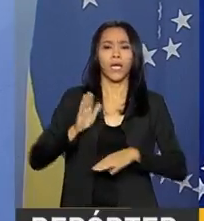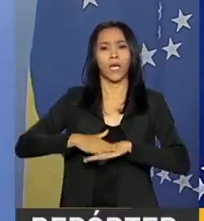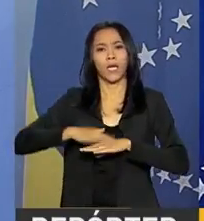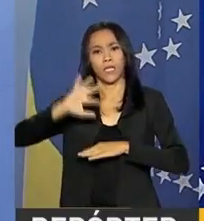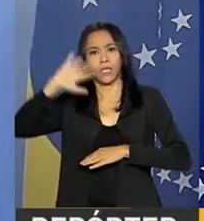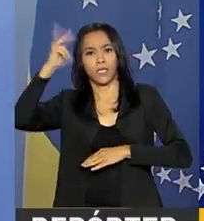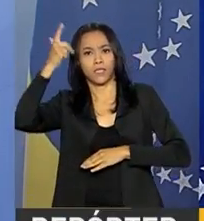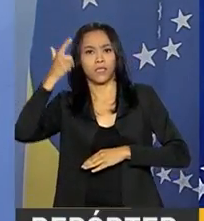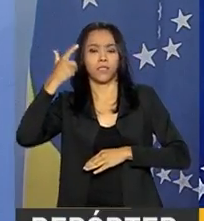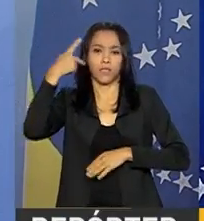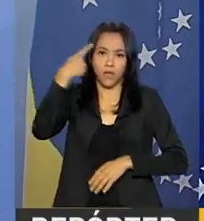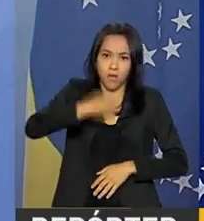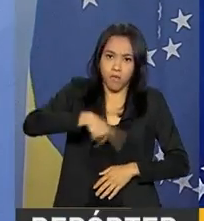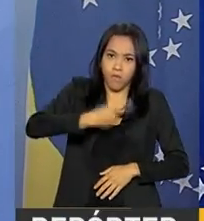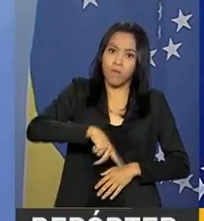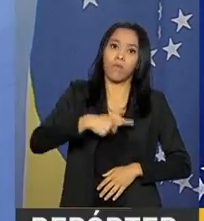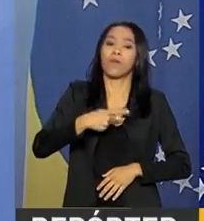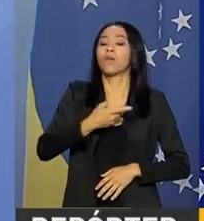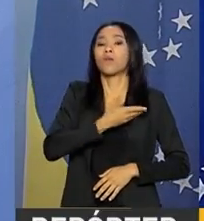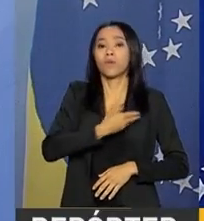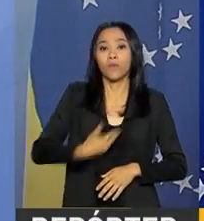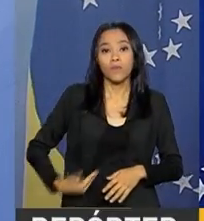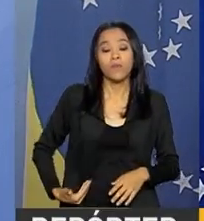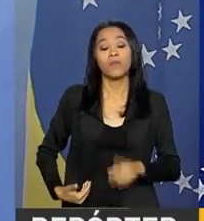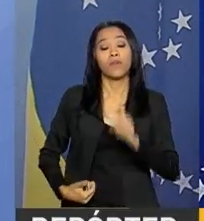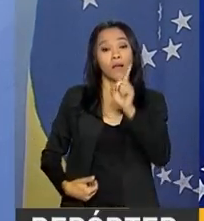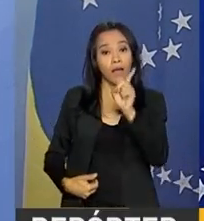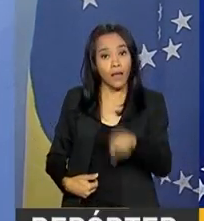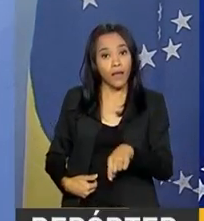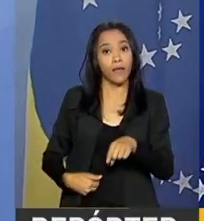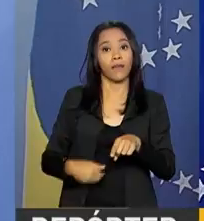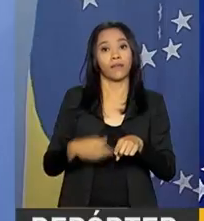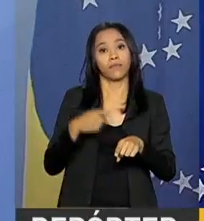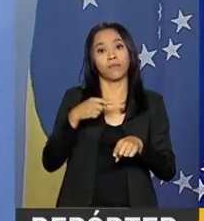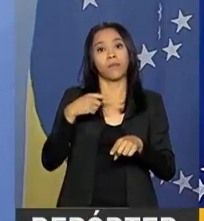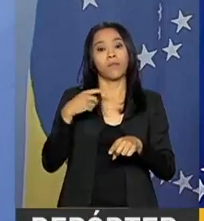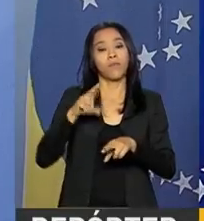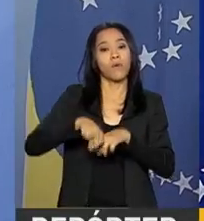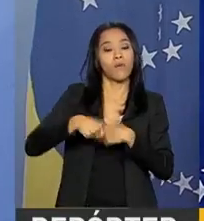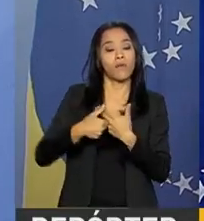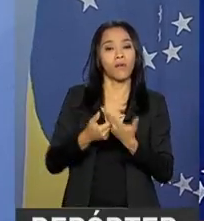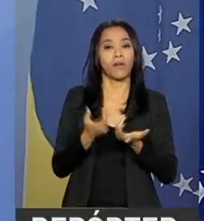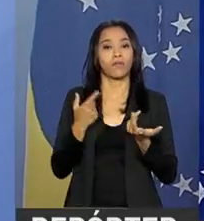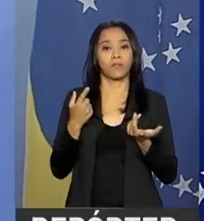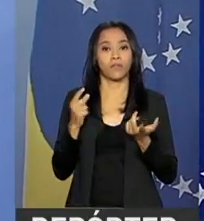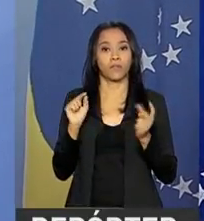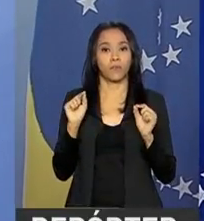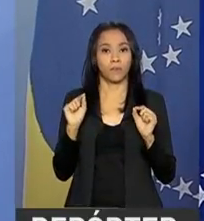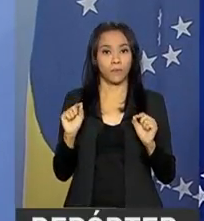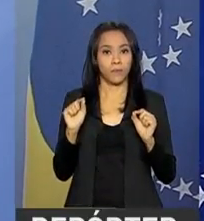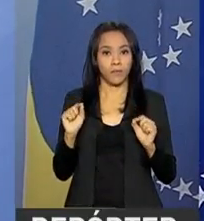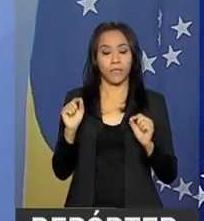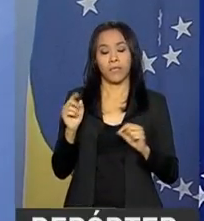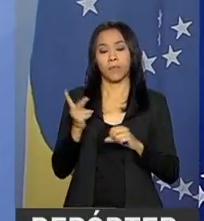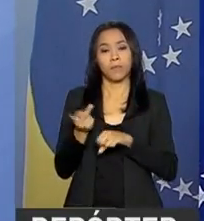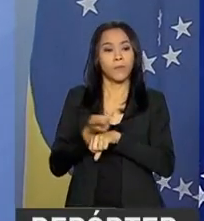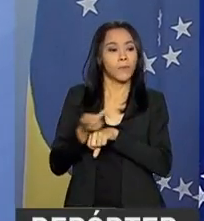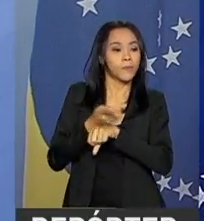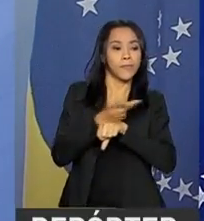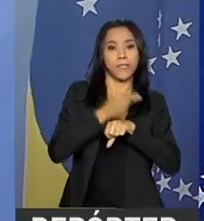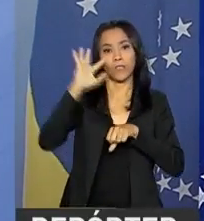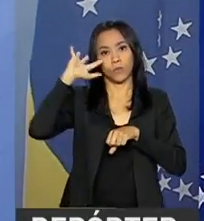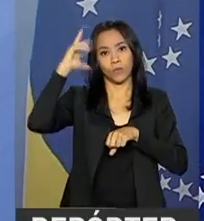governo é regida exclusivamente pelas ganhar as necessidades de encontrar soluções para os problemas